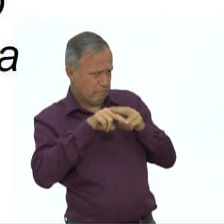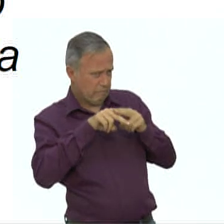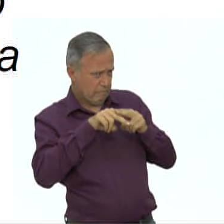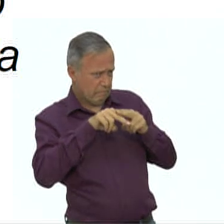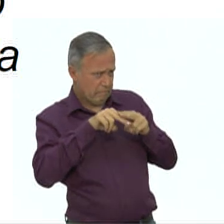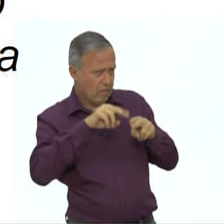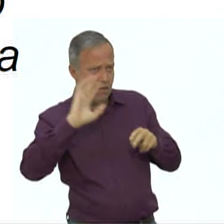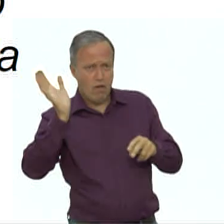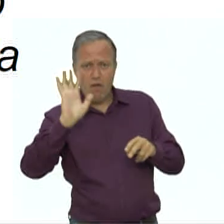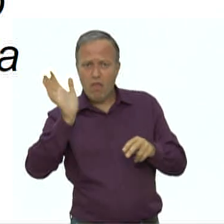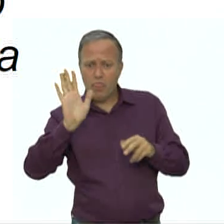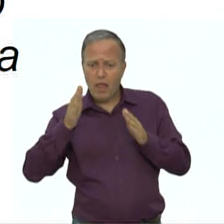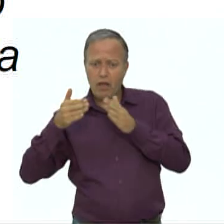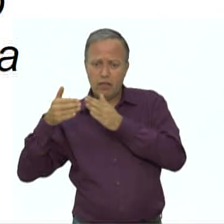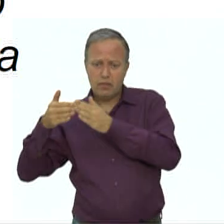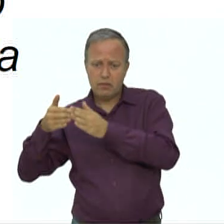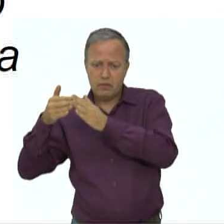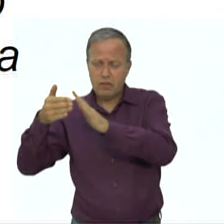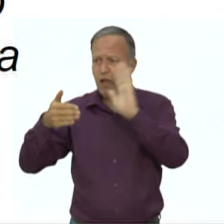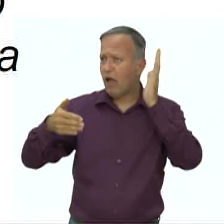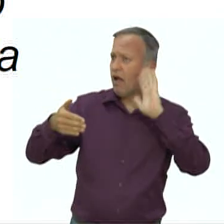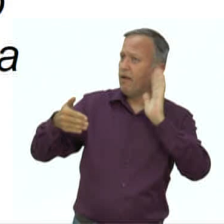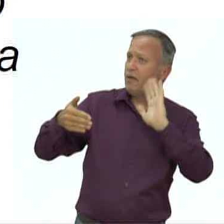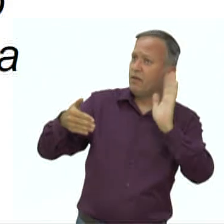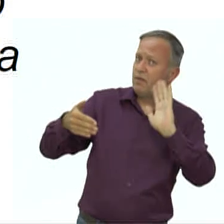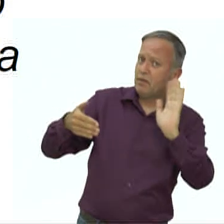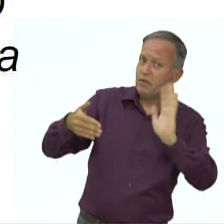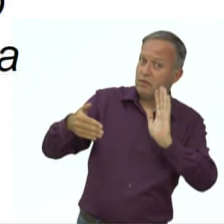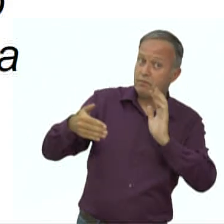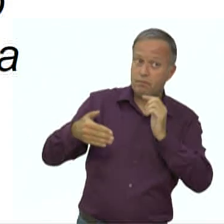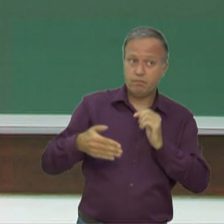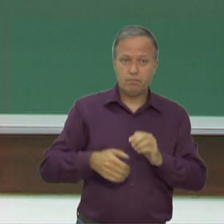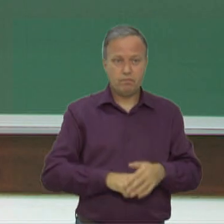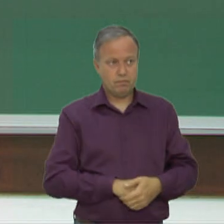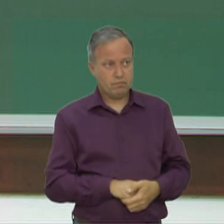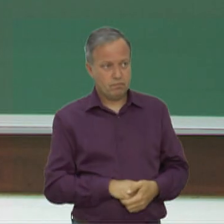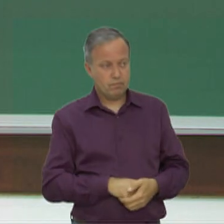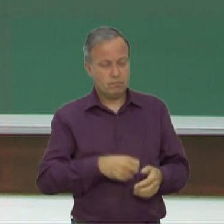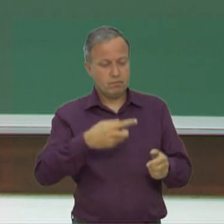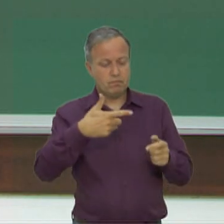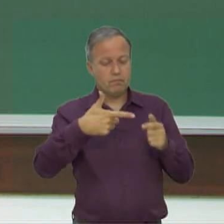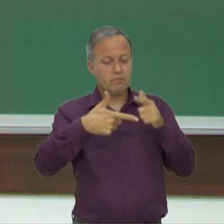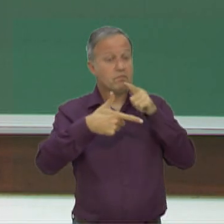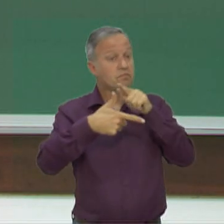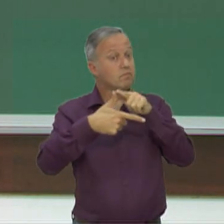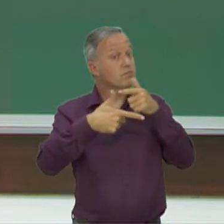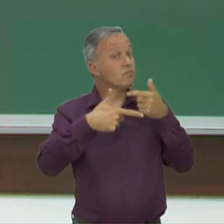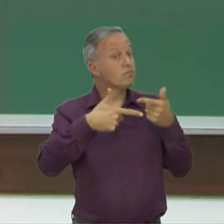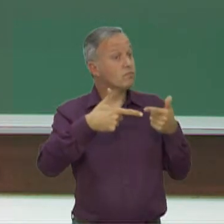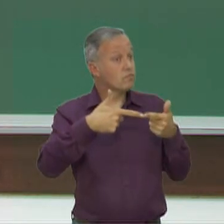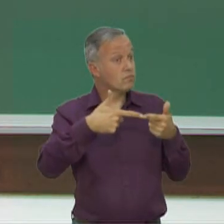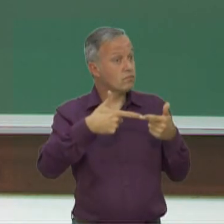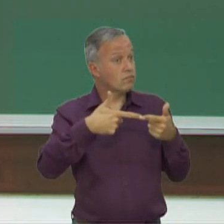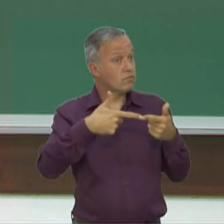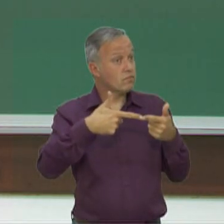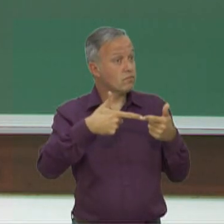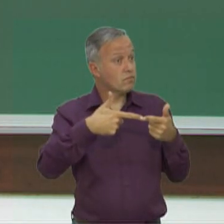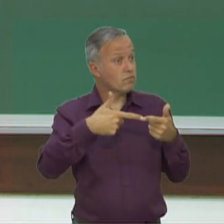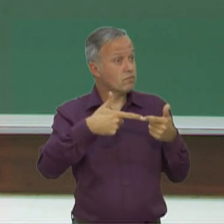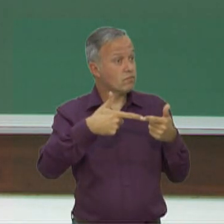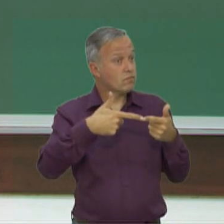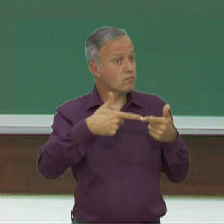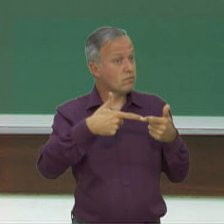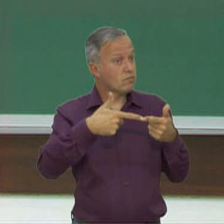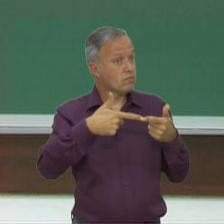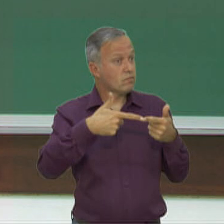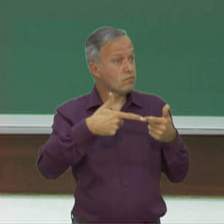los navegantes com la mano. Então, são dois questionamentos que eu faço a ti e vai ser uma